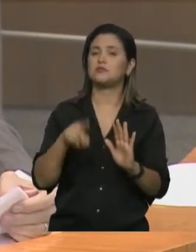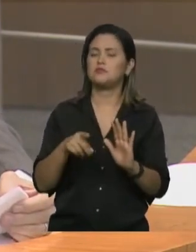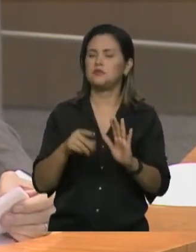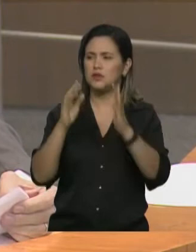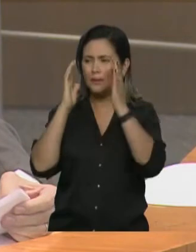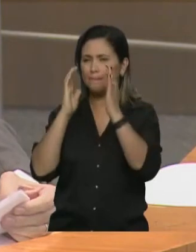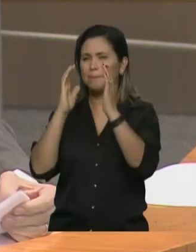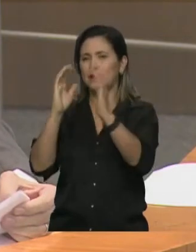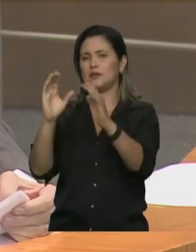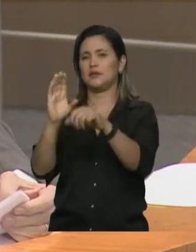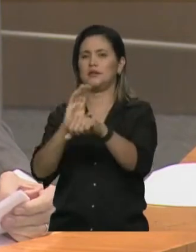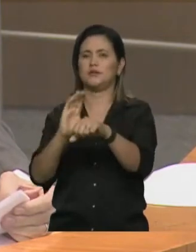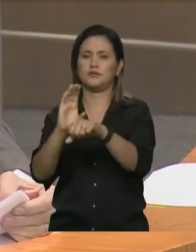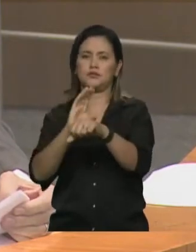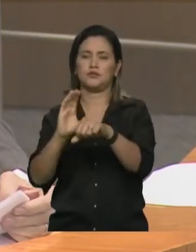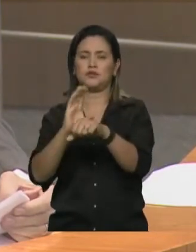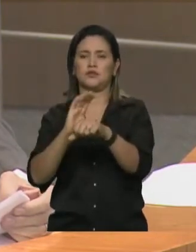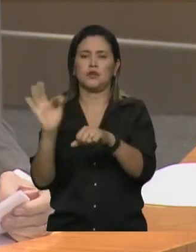Constituição Federal,